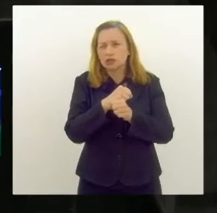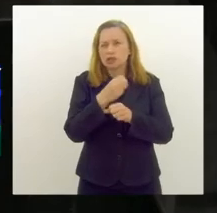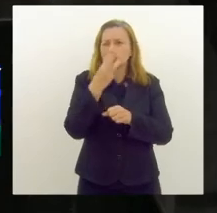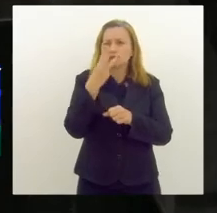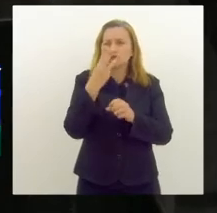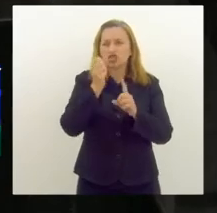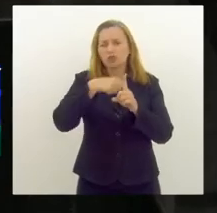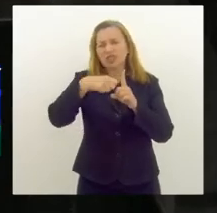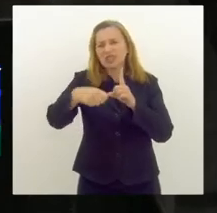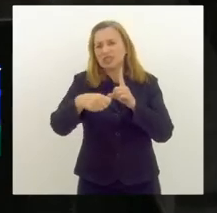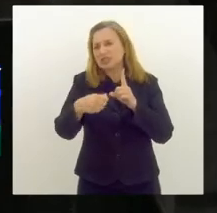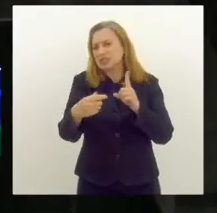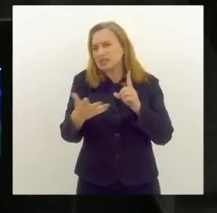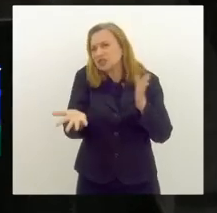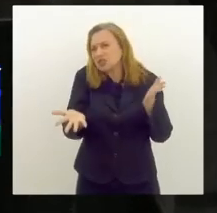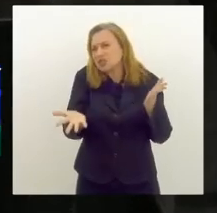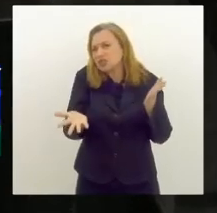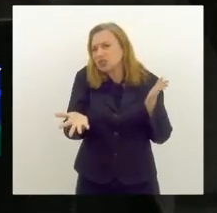um ano e 3 meses.